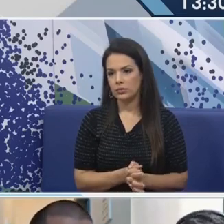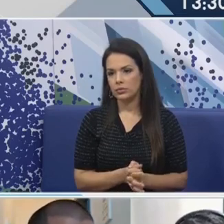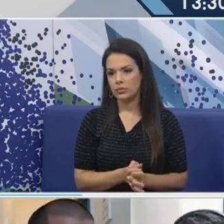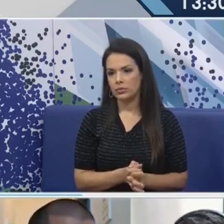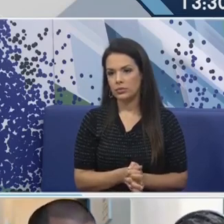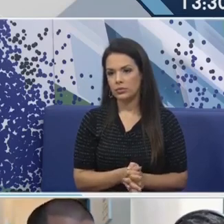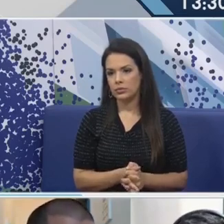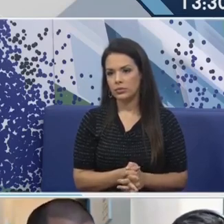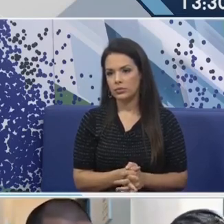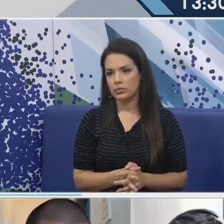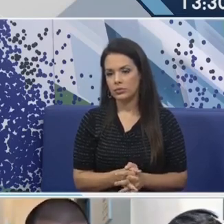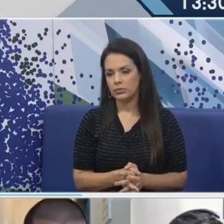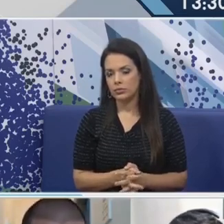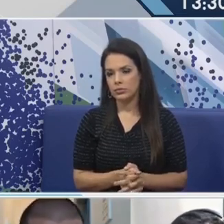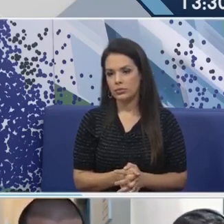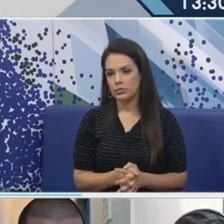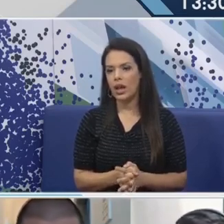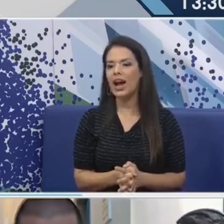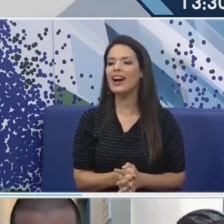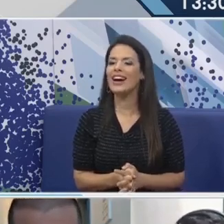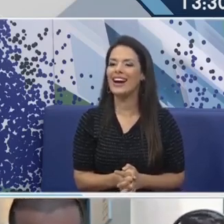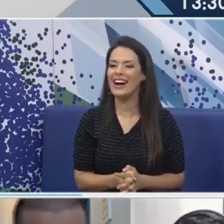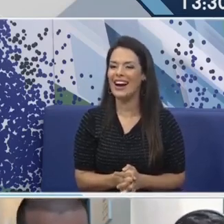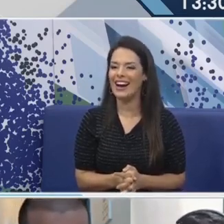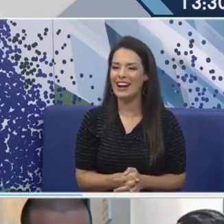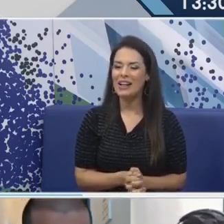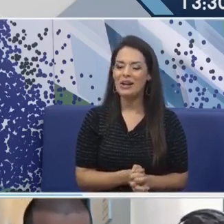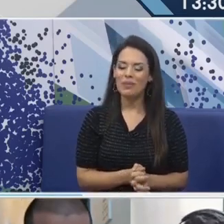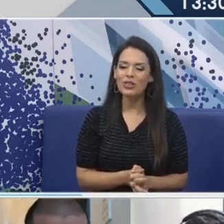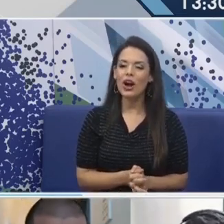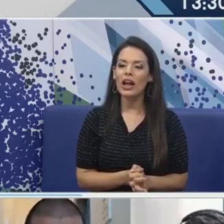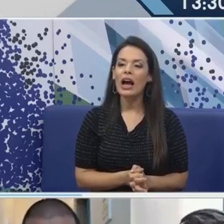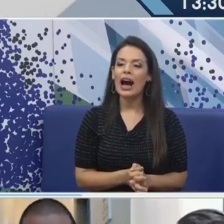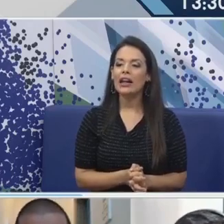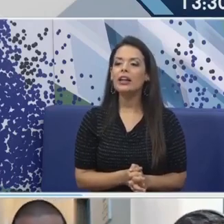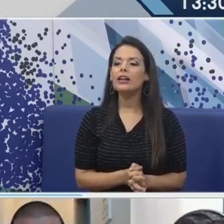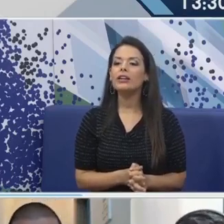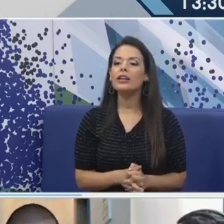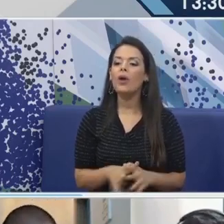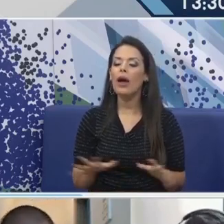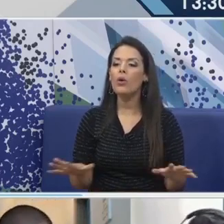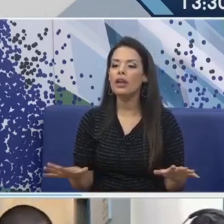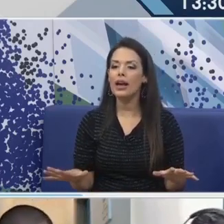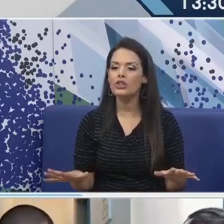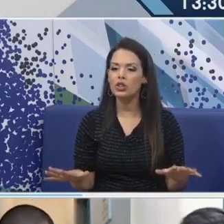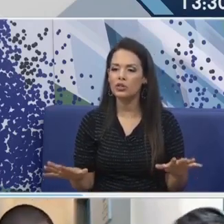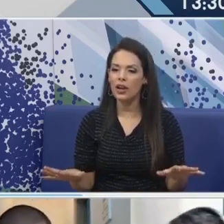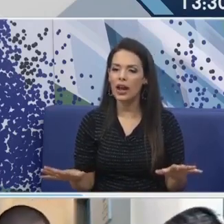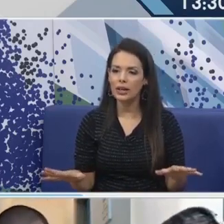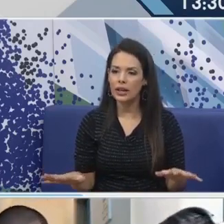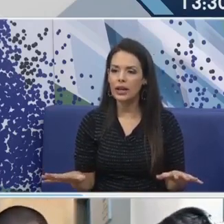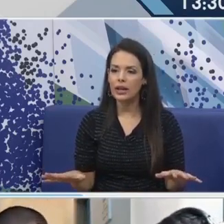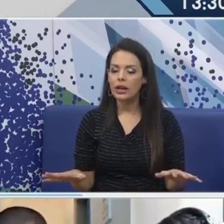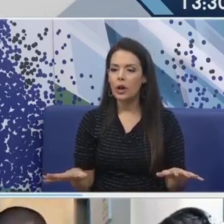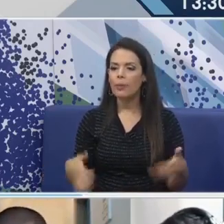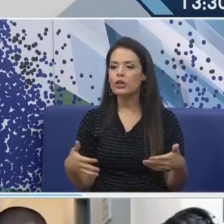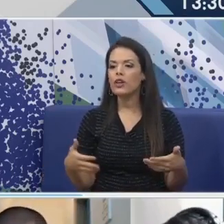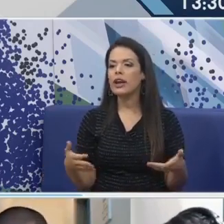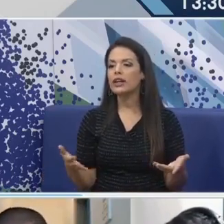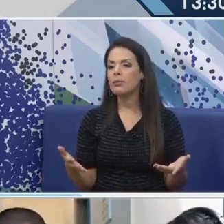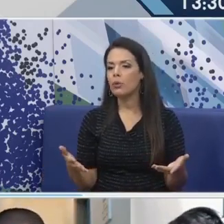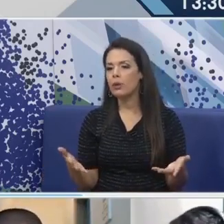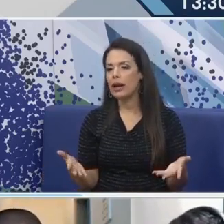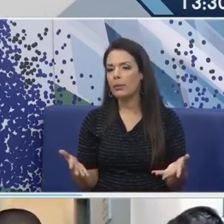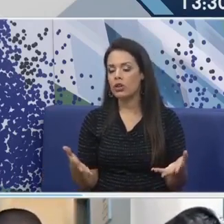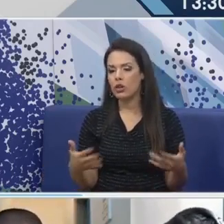nenhum antijogo começou, né? Também é antijogo total. Mas olha... Antijogo total. Não é o que a gente fala aqui, mas